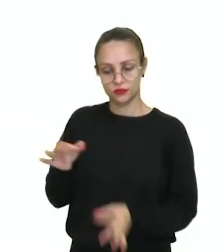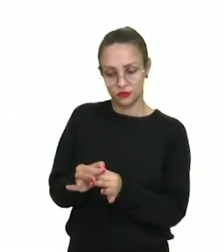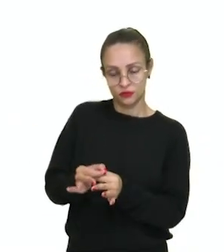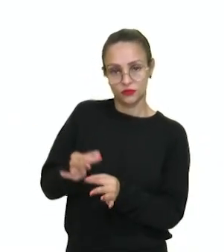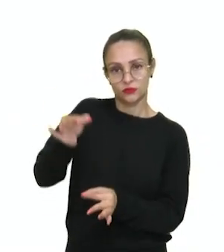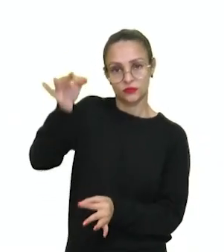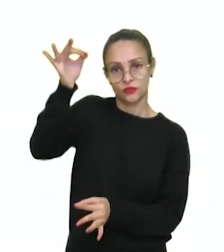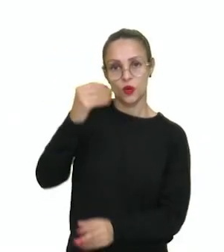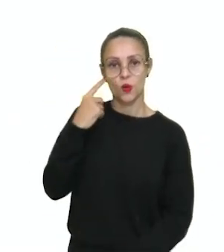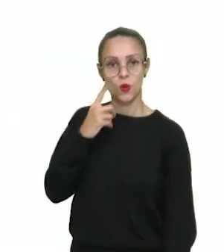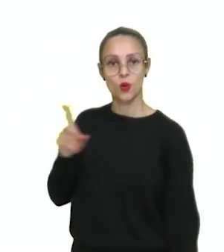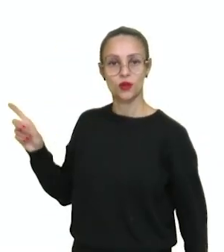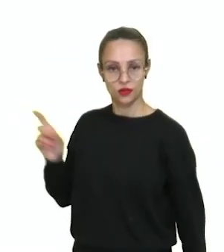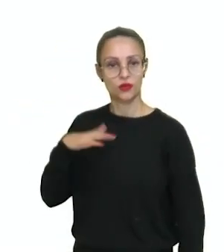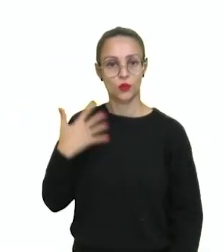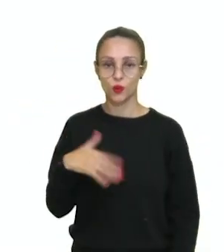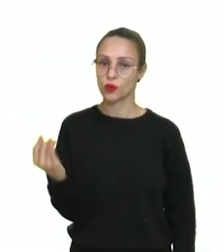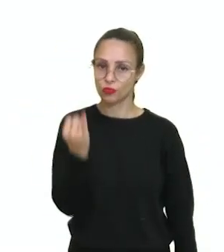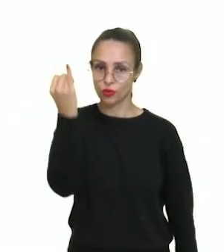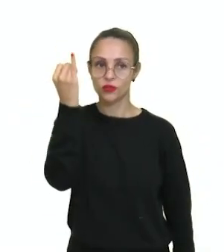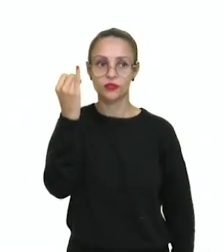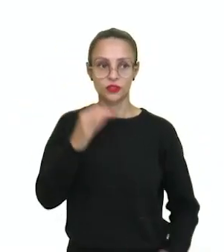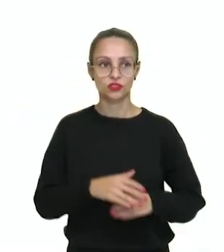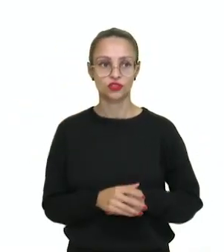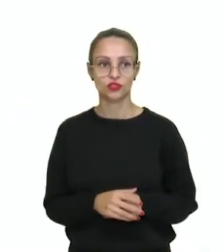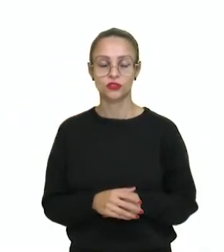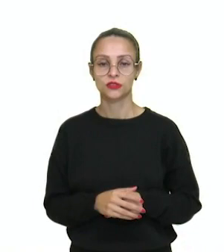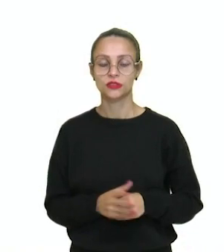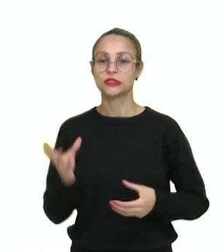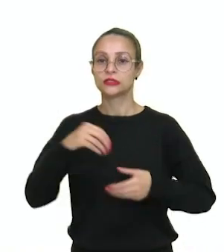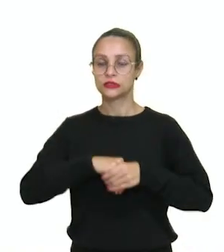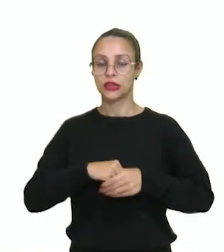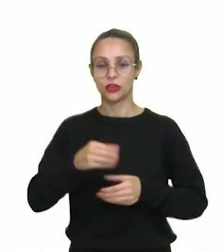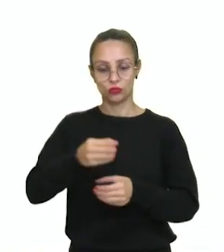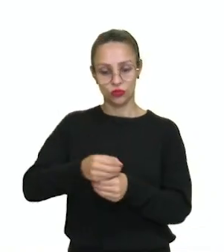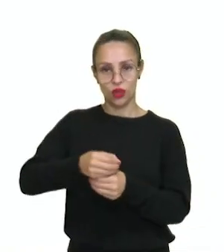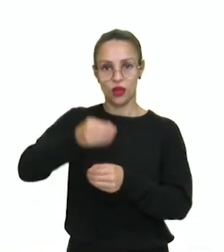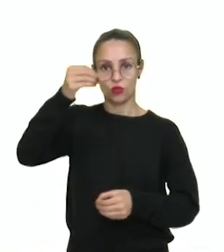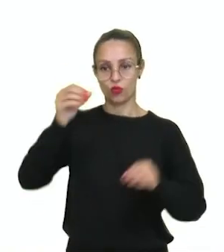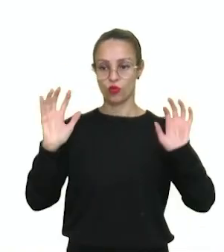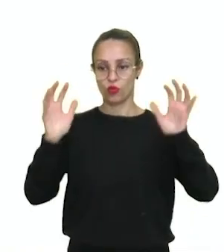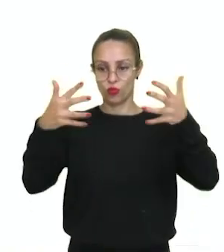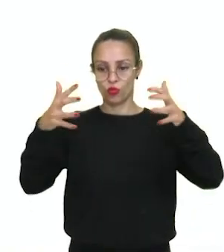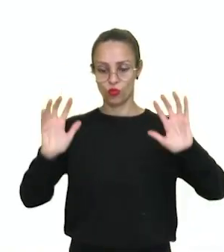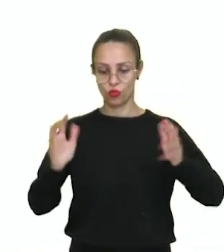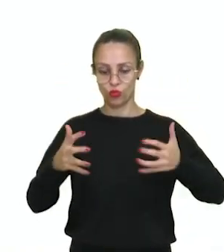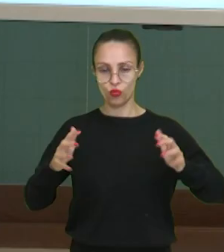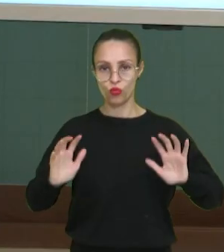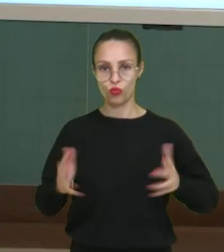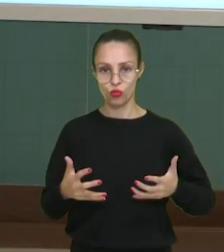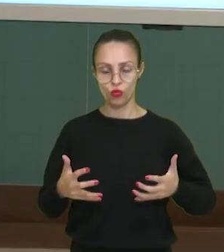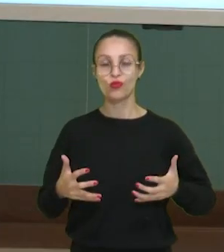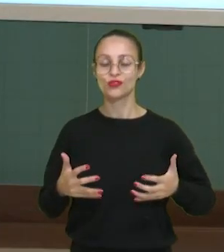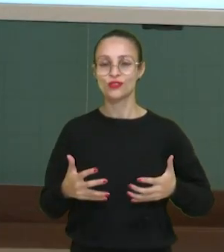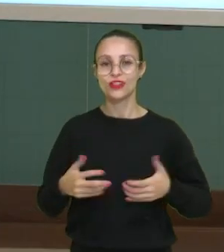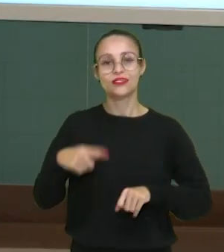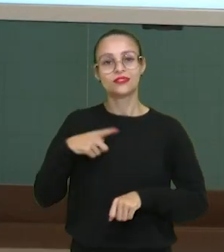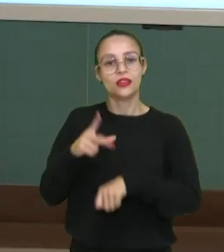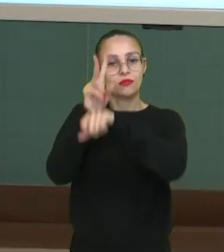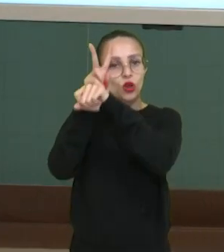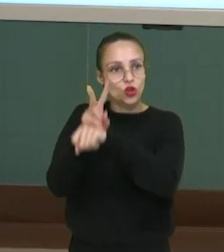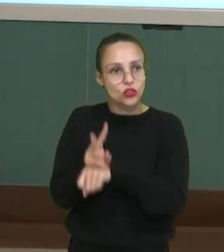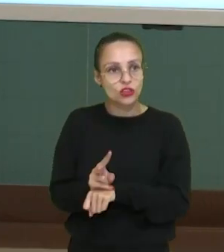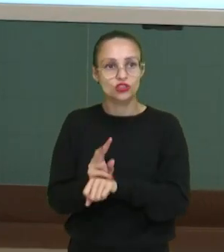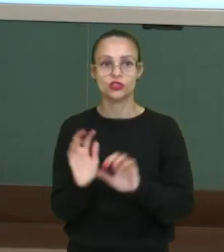na imagem quanto importante ele é. Fica dentro da coluna vertebral, que é protegida pelas vértebras, ou